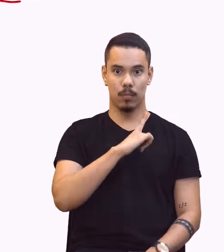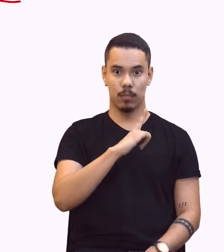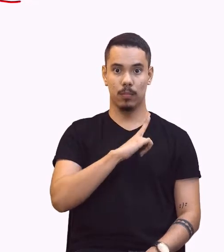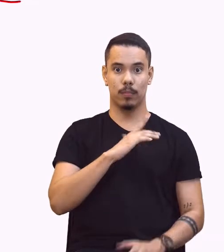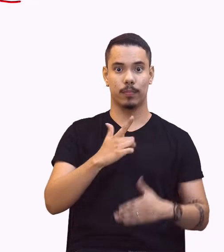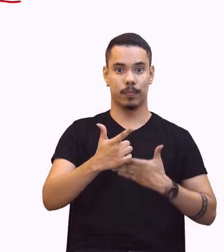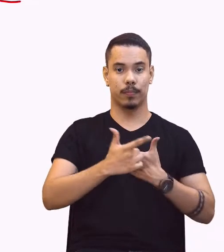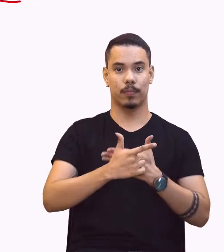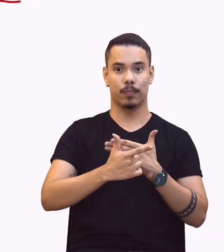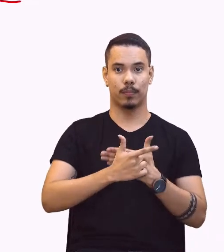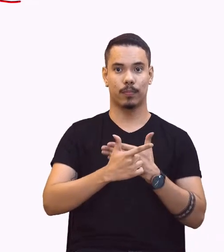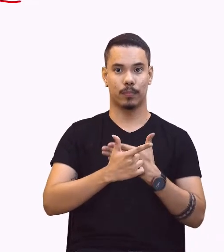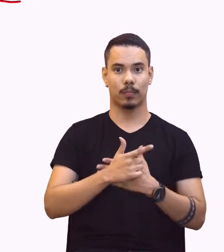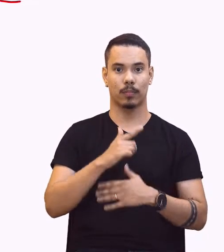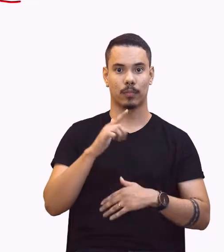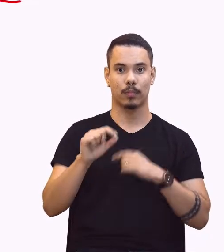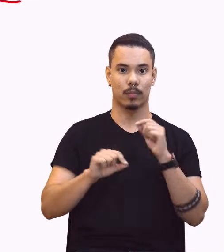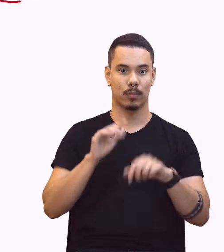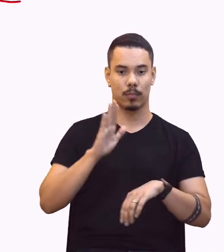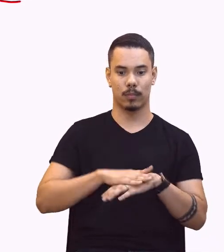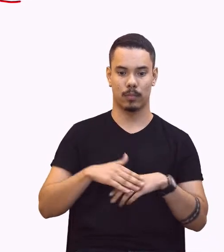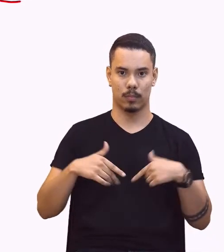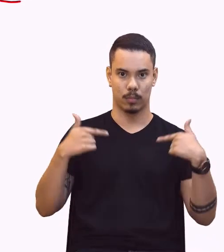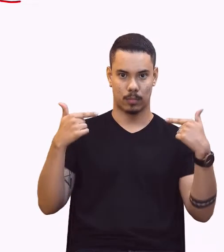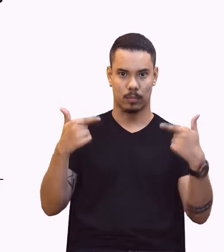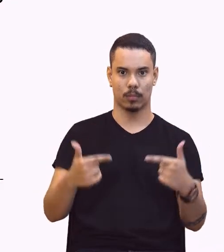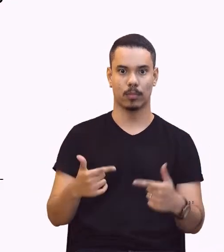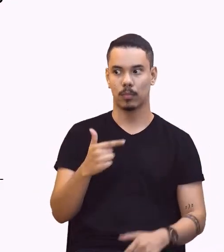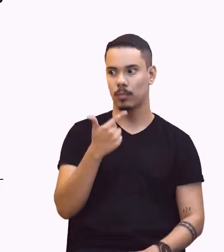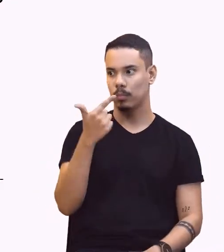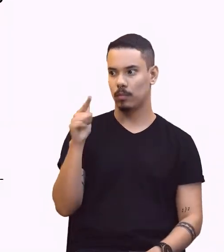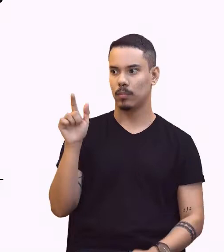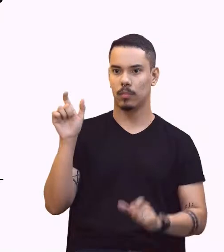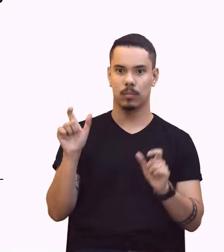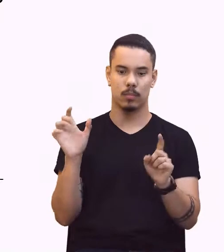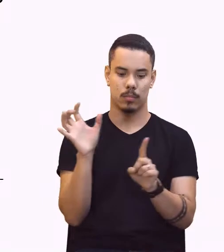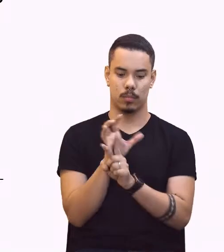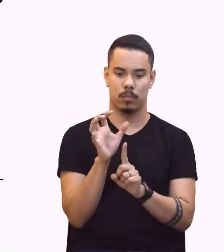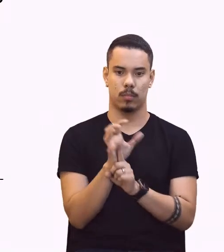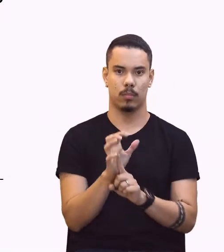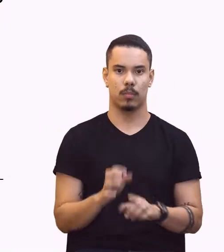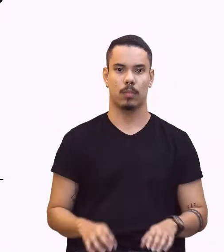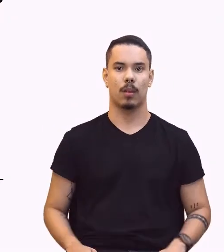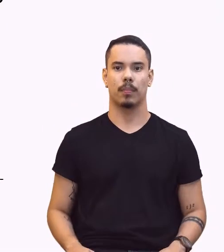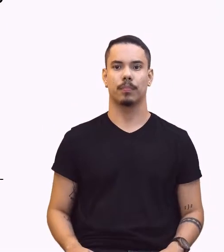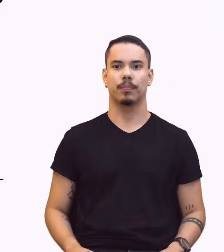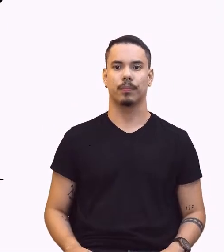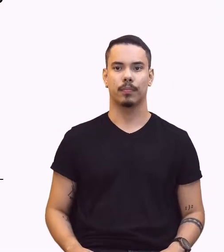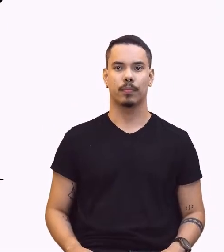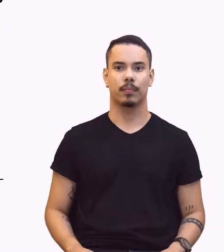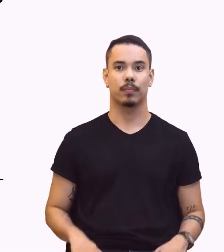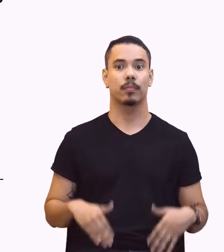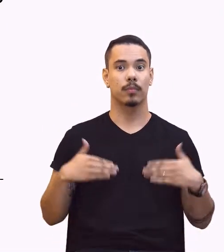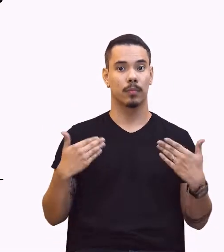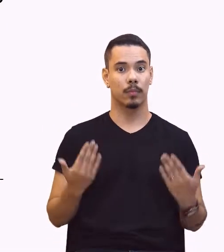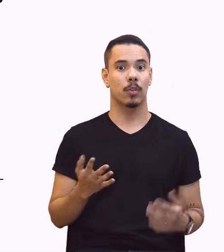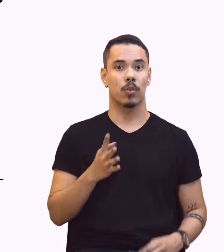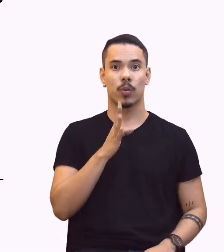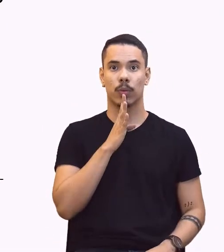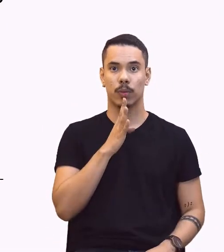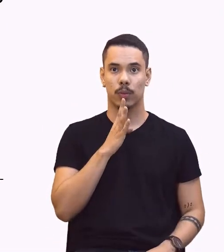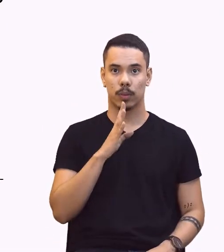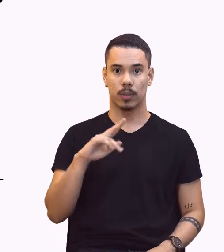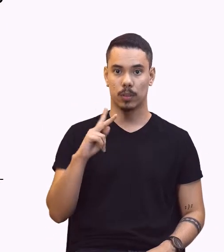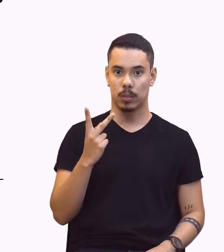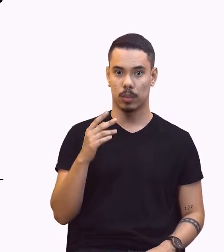desempenham uma ação dominante sobre os outros povos. E essa ação ficou conhecida como